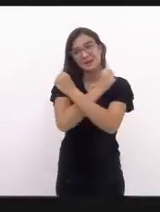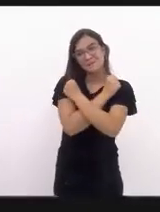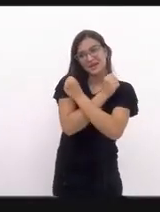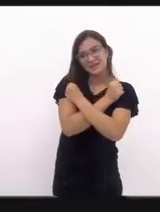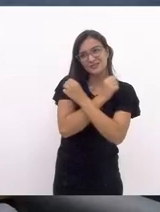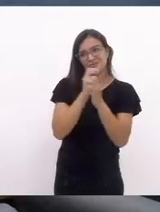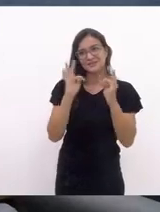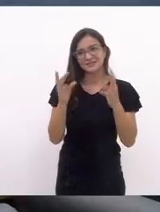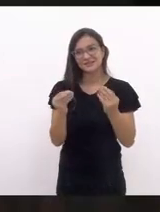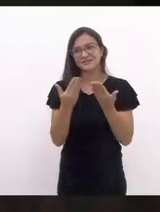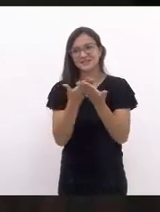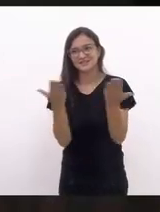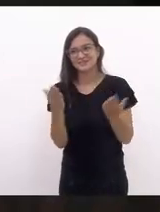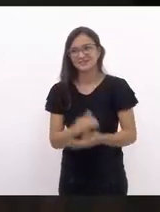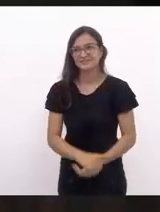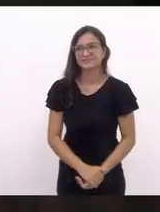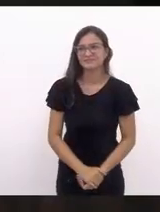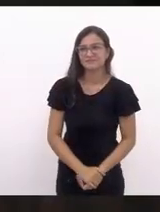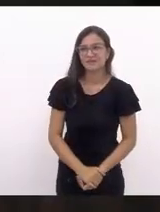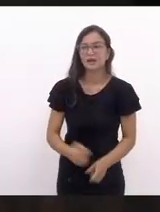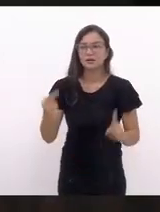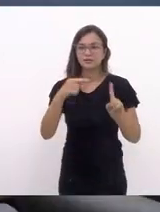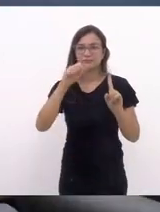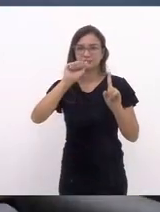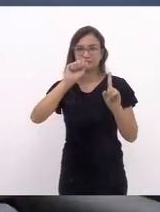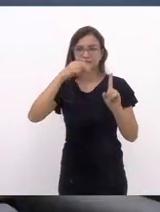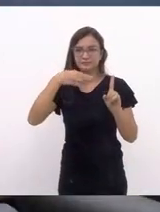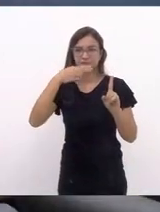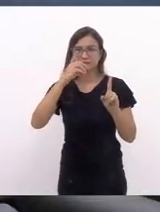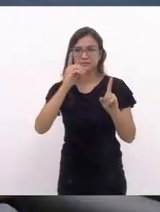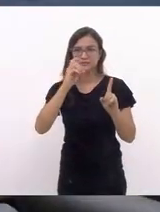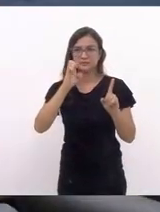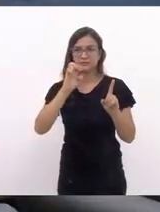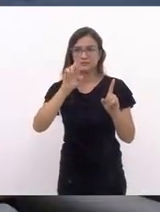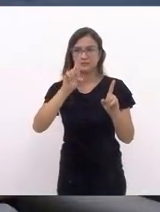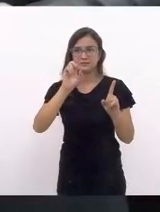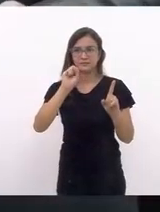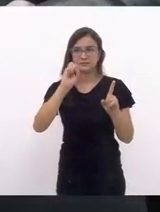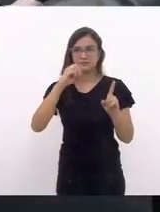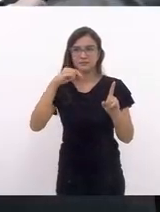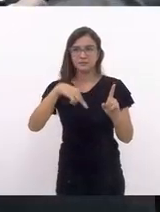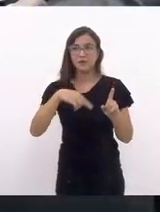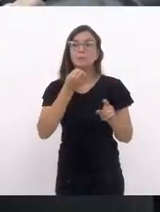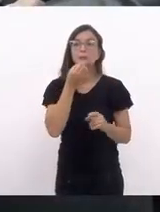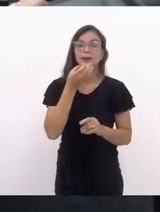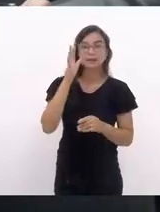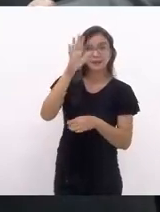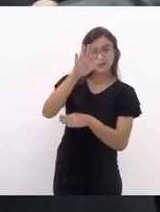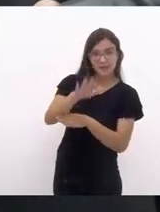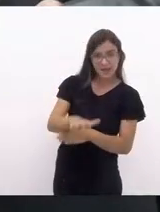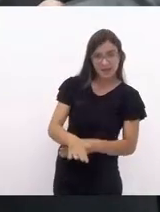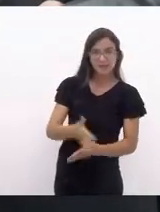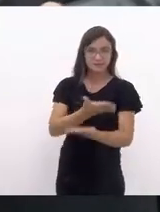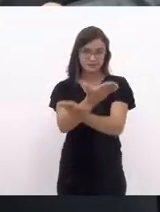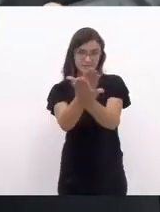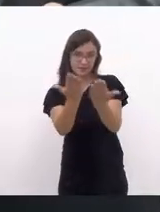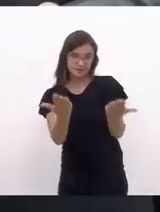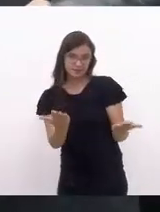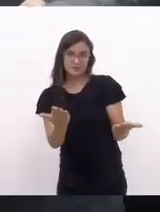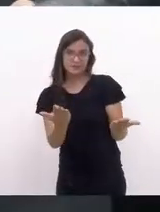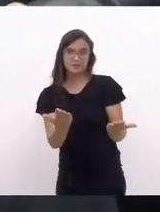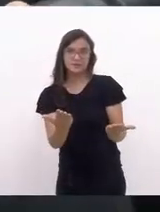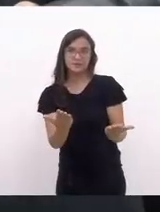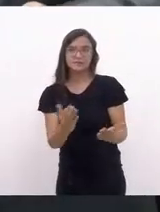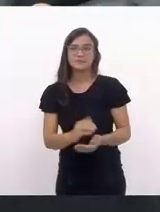um para ser usado em qualquer Deputado assistam Morais Presidente Boa tarde Boa tarde a todos que estão aqui até agora